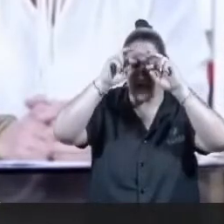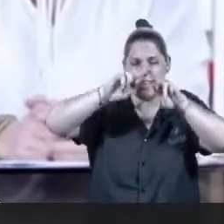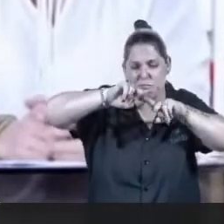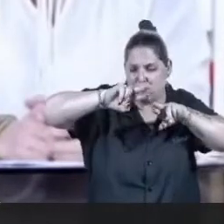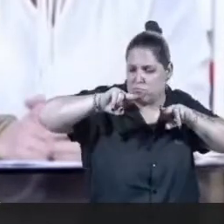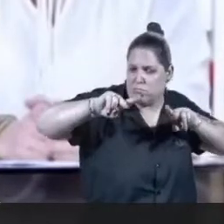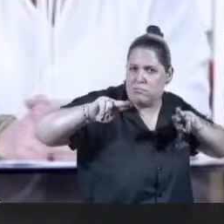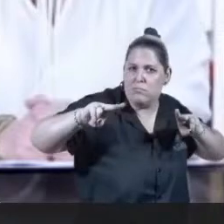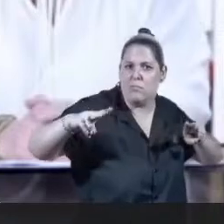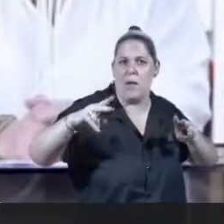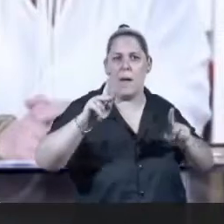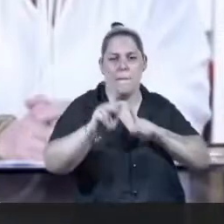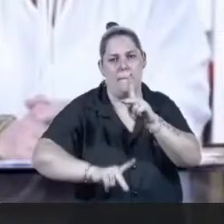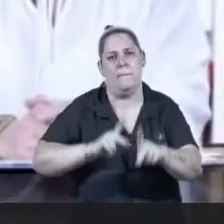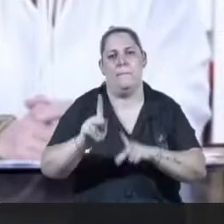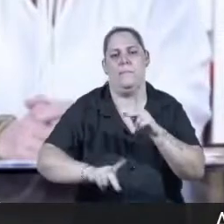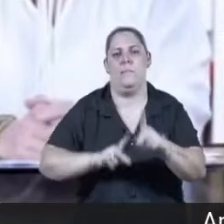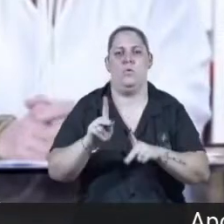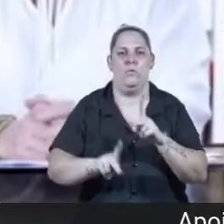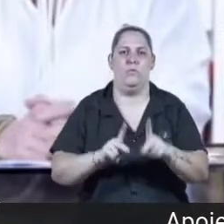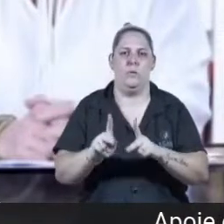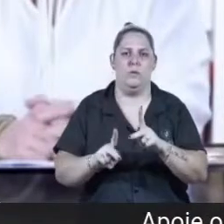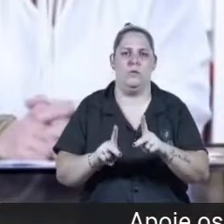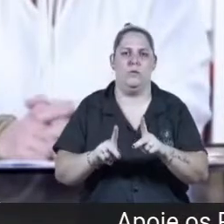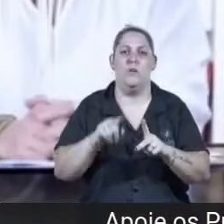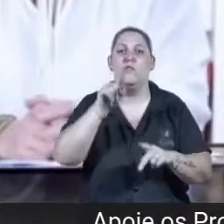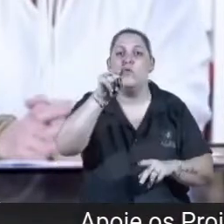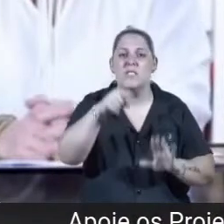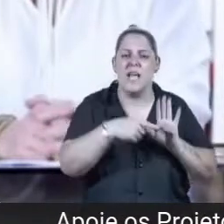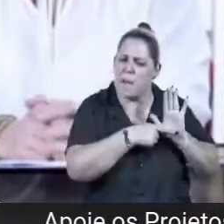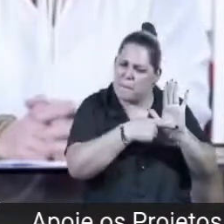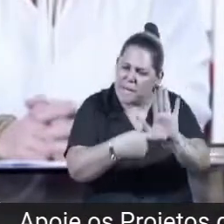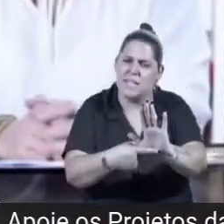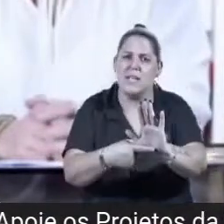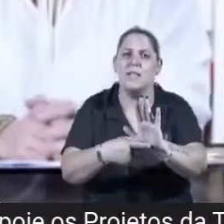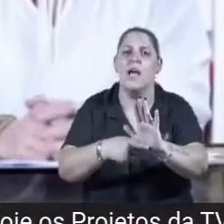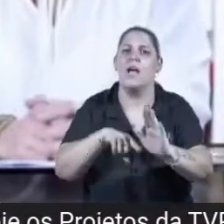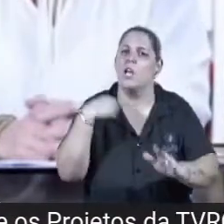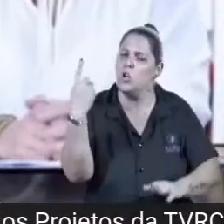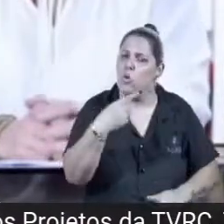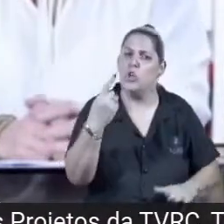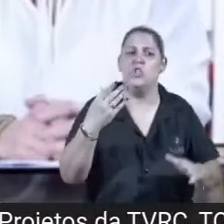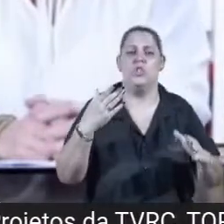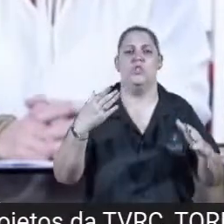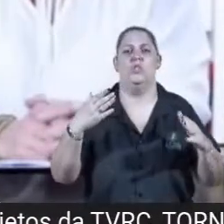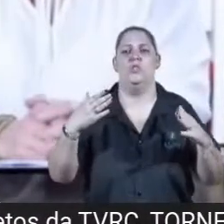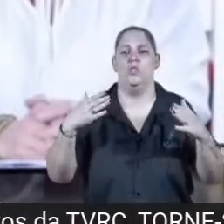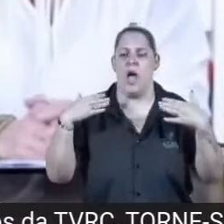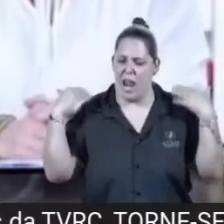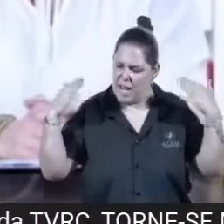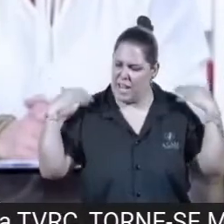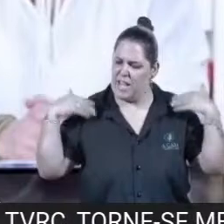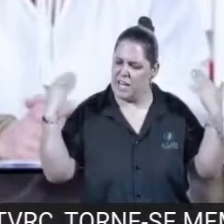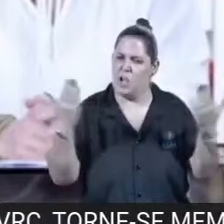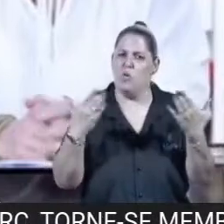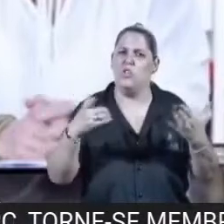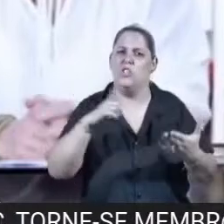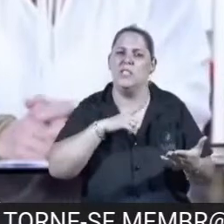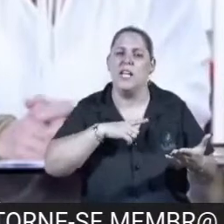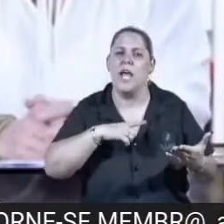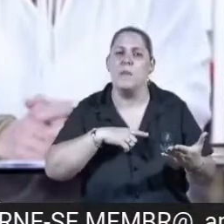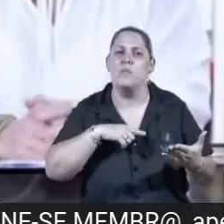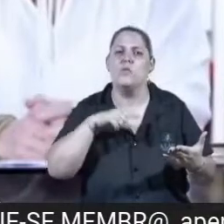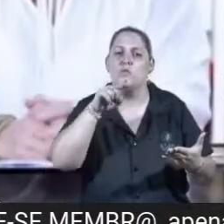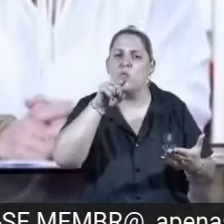humana. E você representa isso. E é isso que nos dá orgulho de dizer hoje para você, Contarato. Você está